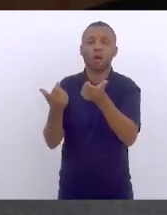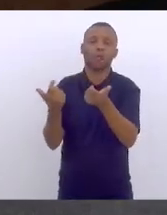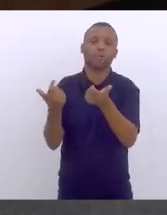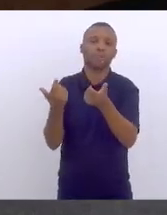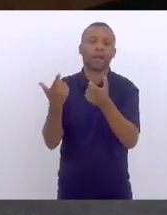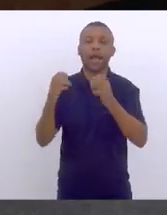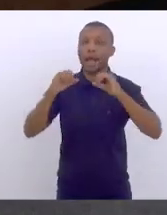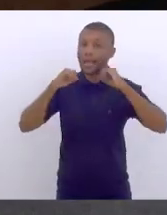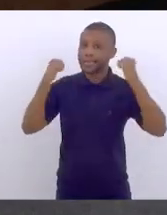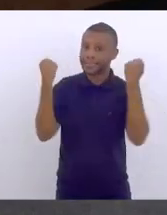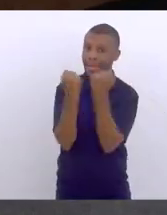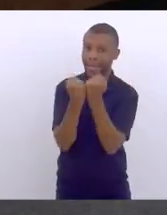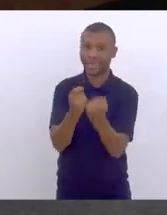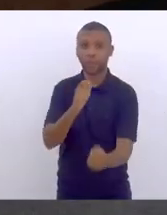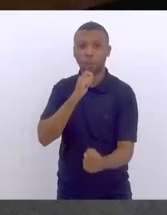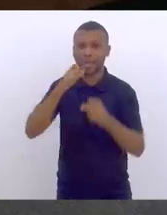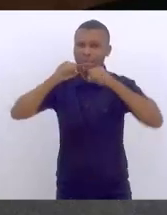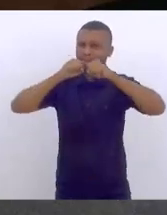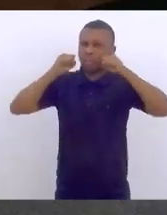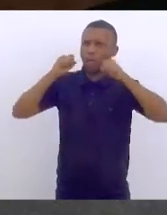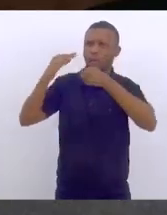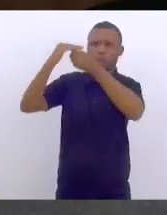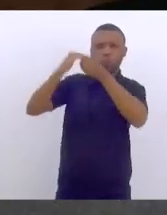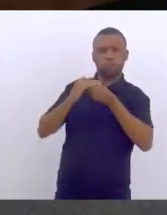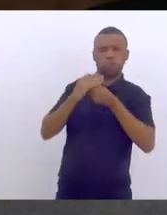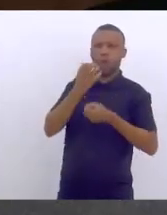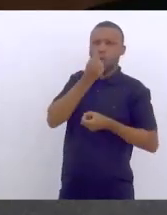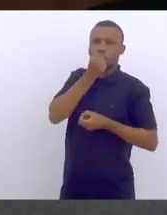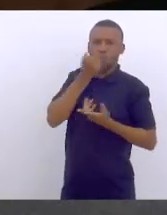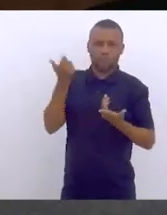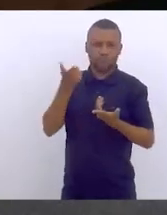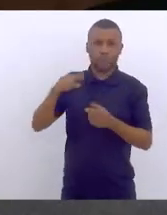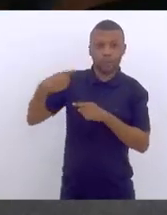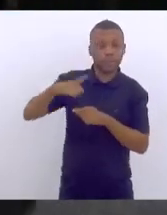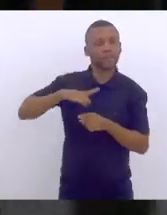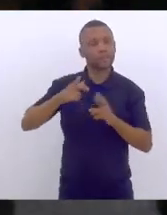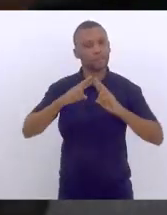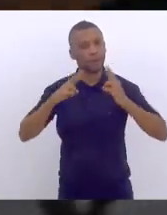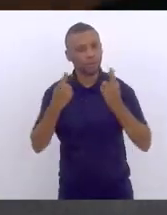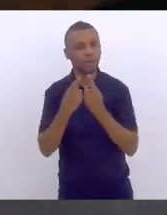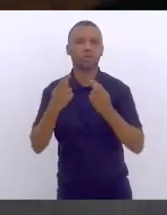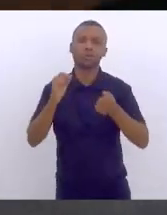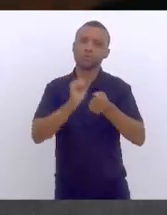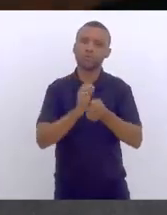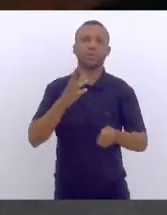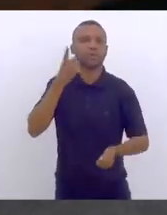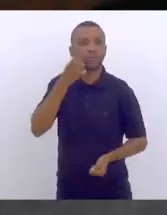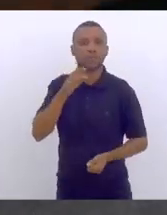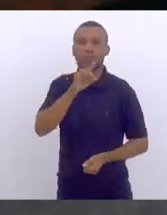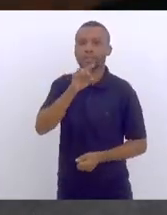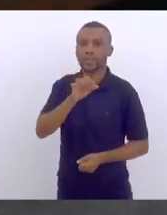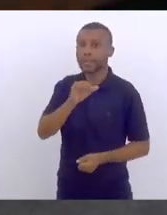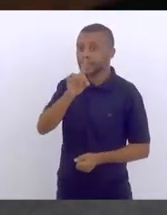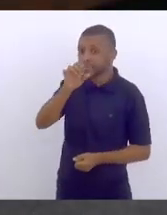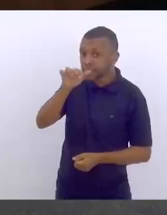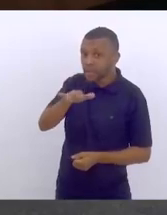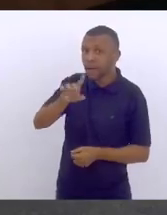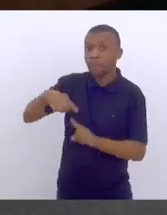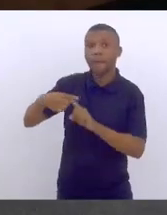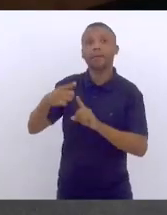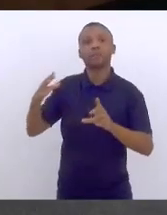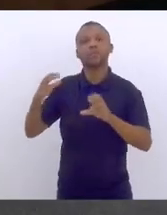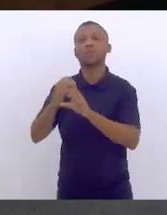mordaça. Depois houve aqui uma reunião com a deputada Zeidan, Vossa Excelência, 250 pessoas,